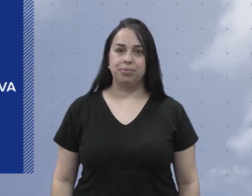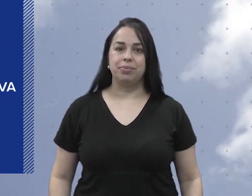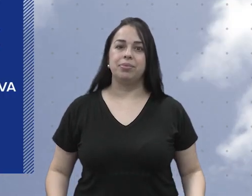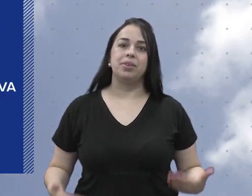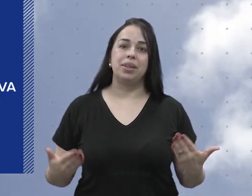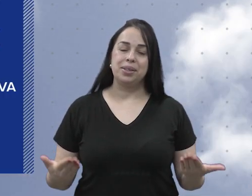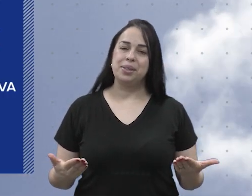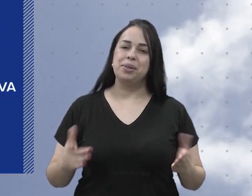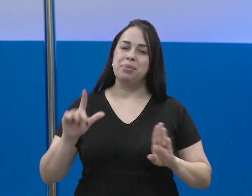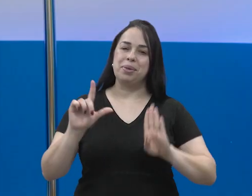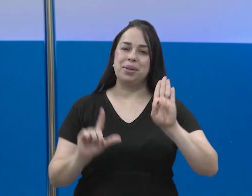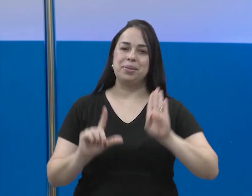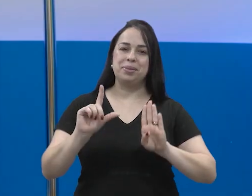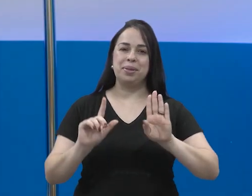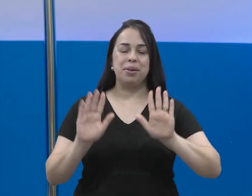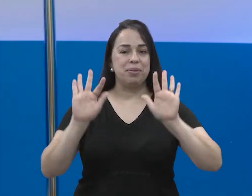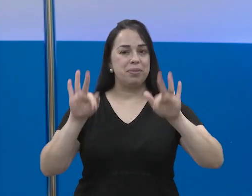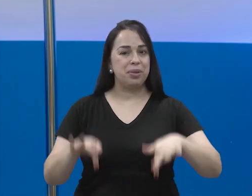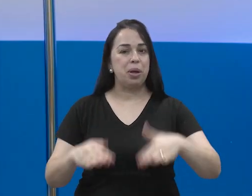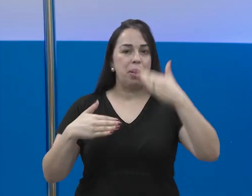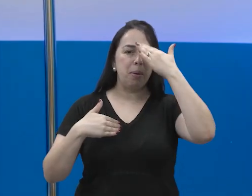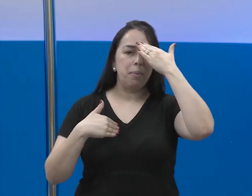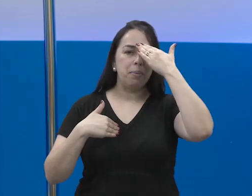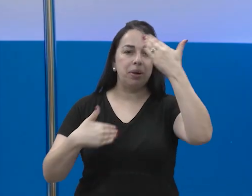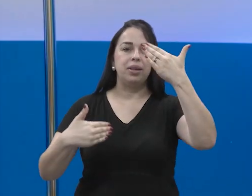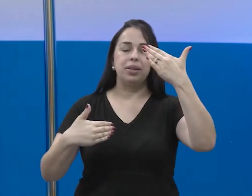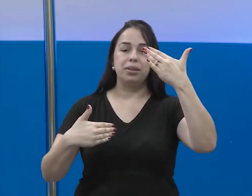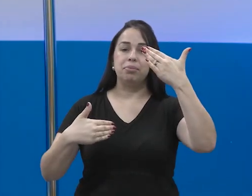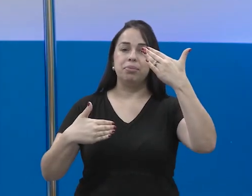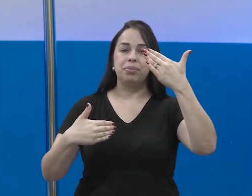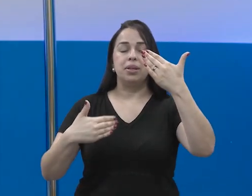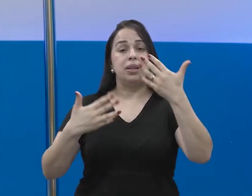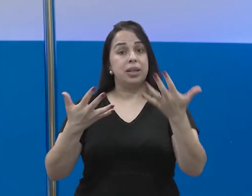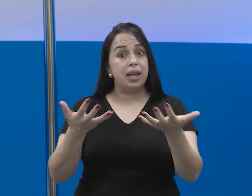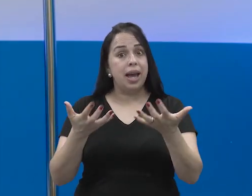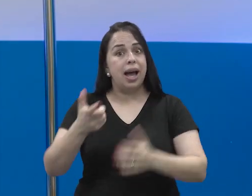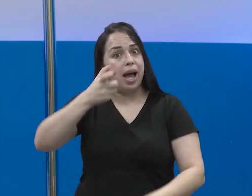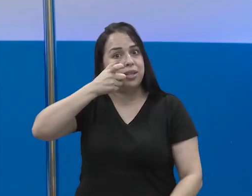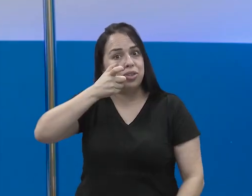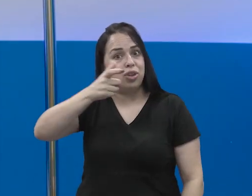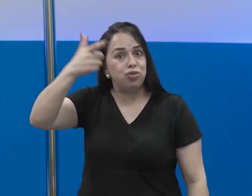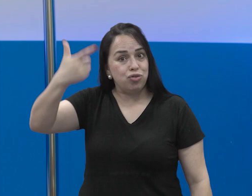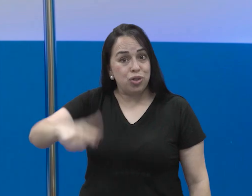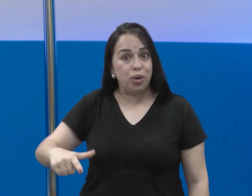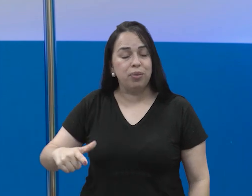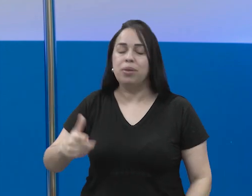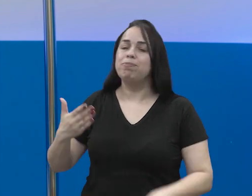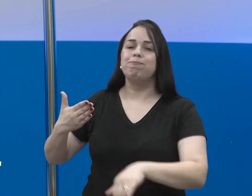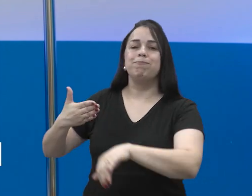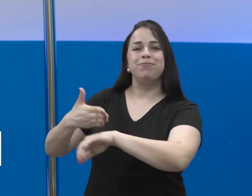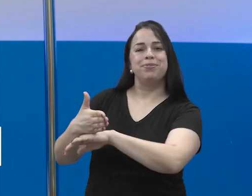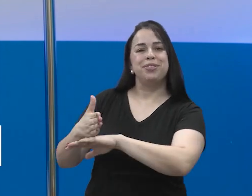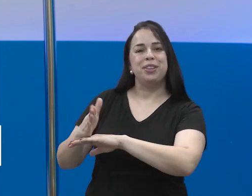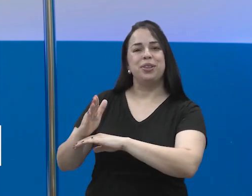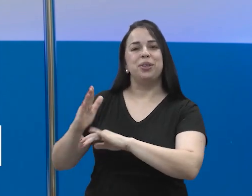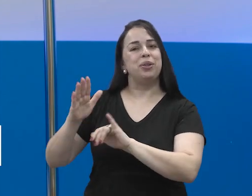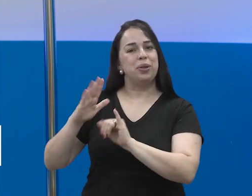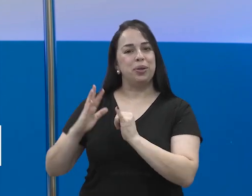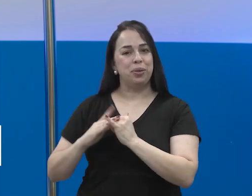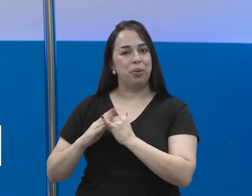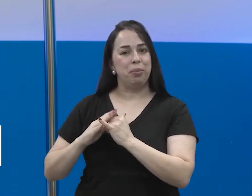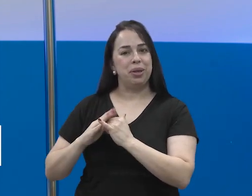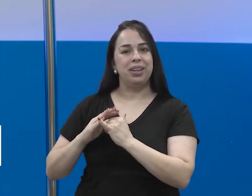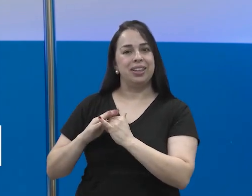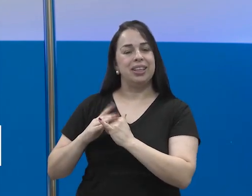19. O Boletim Legislativo fica por aqui. Muito obrigada pela companhia. Se quiser rever as reportagens, é